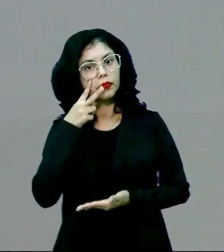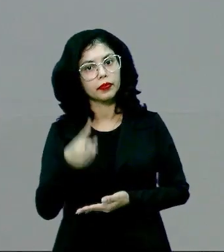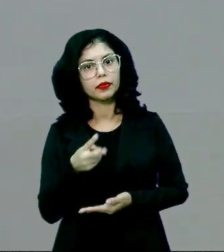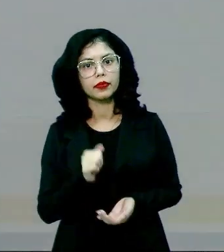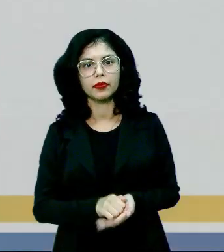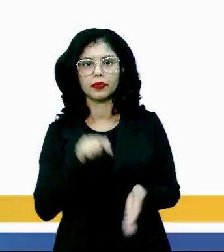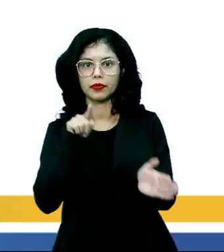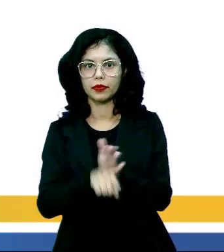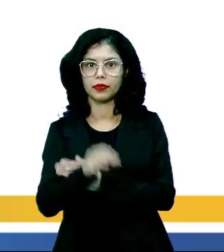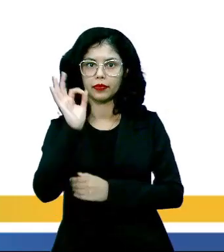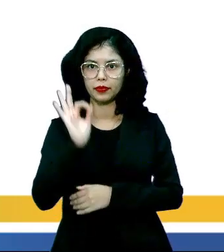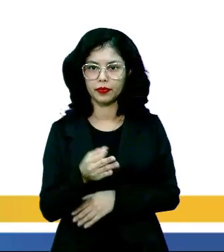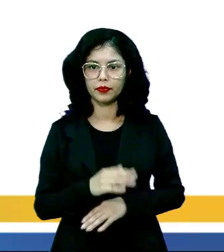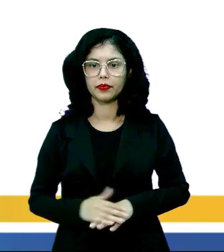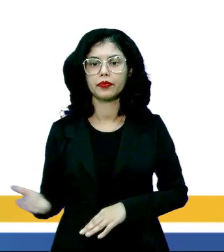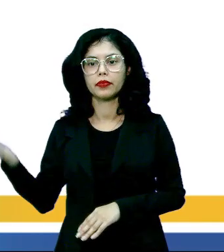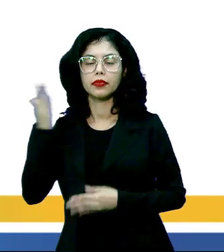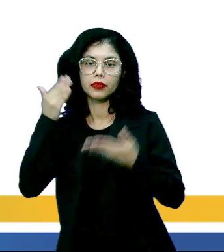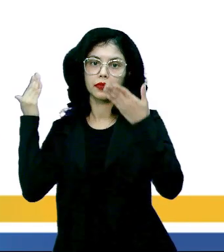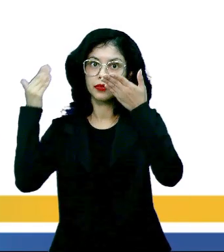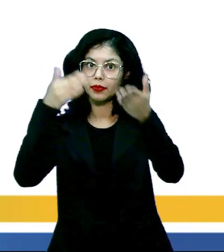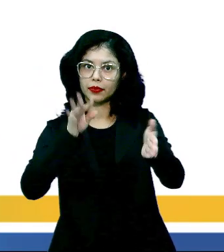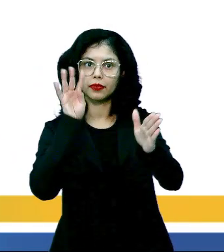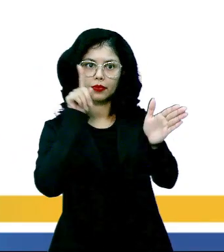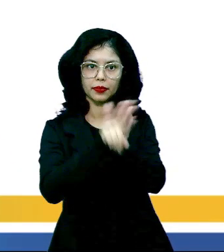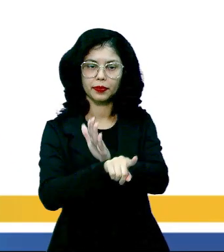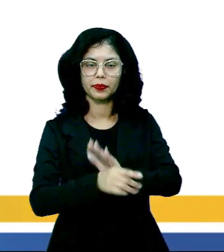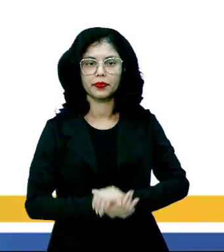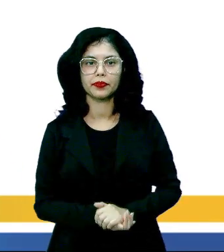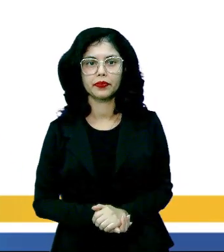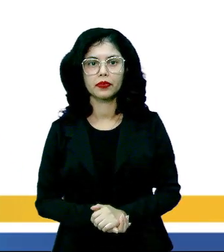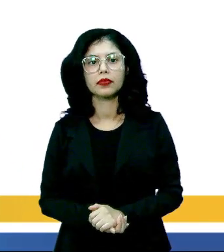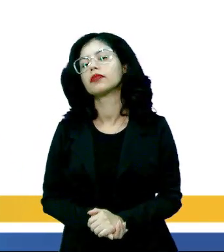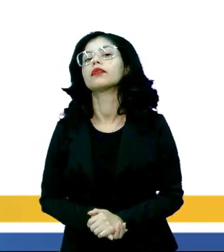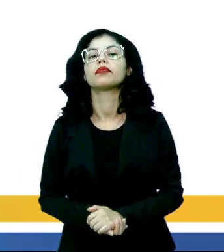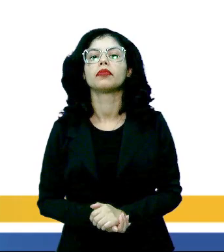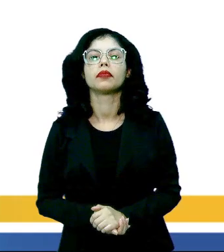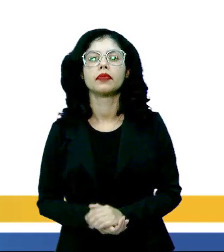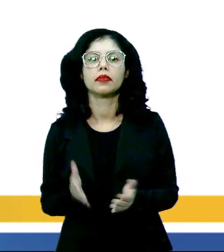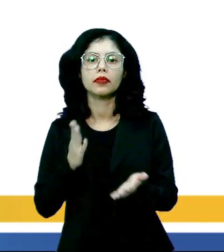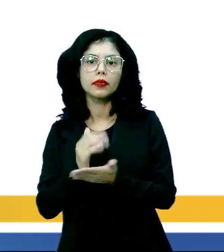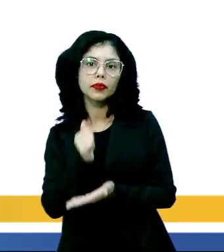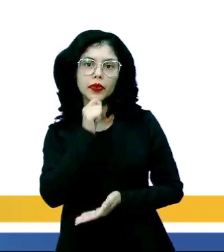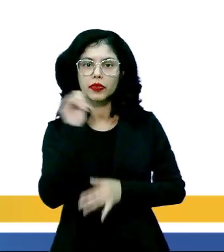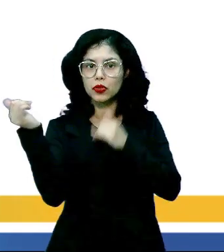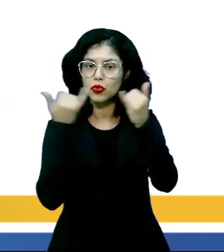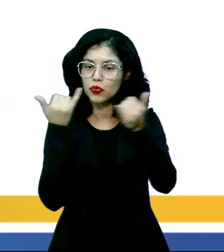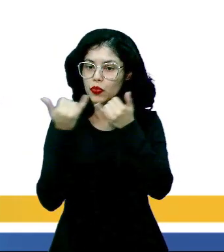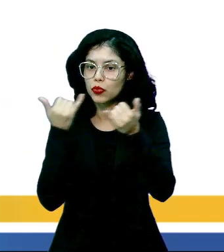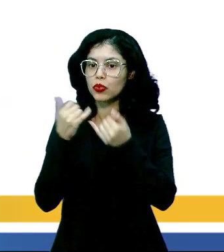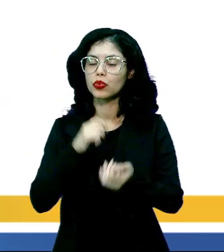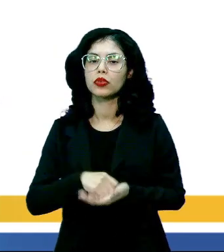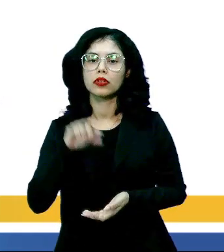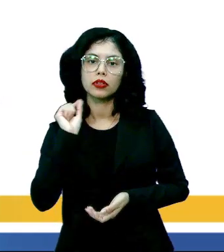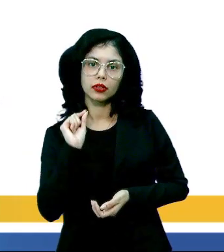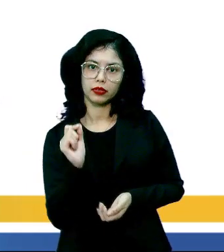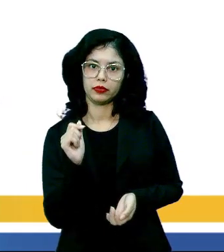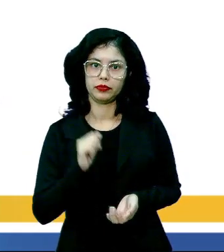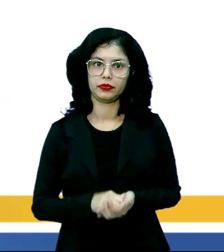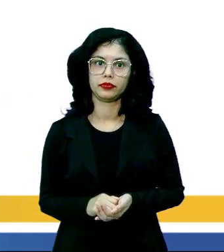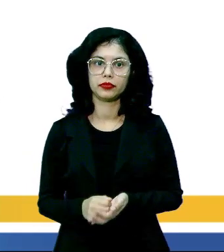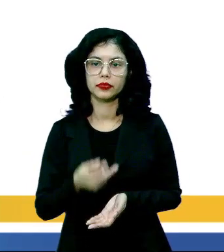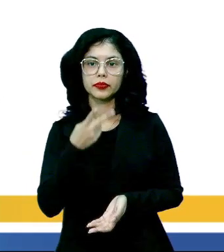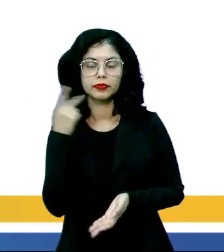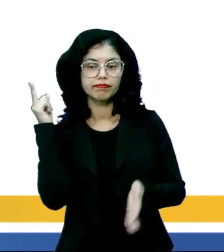galera para acertar foco na questão né então a gente está em busca das informações galera a gente tem que